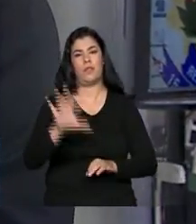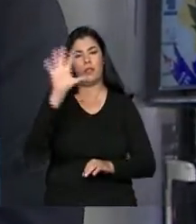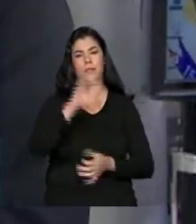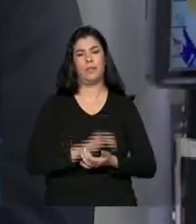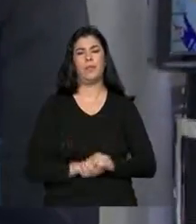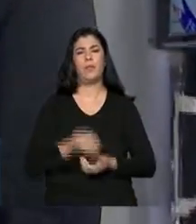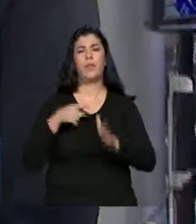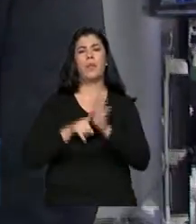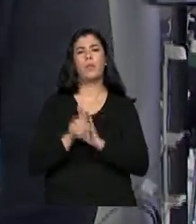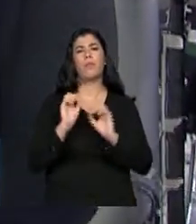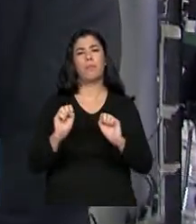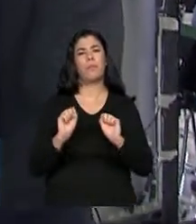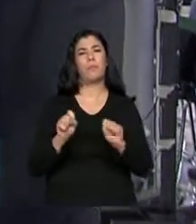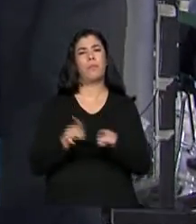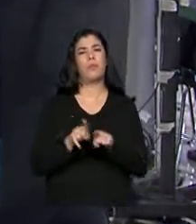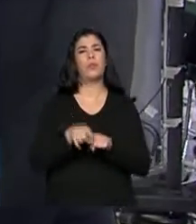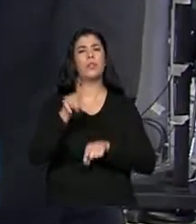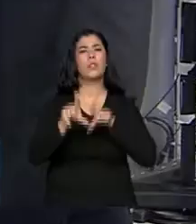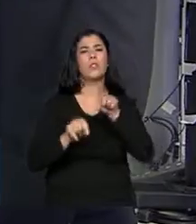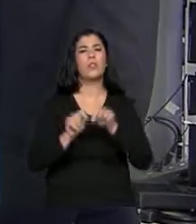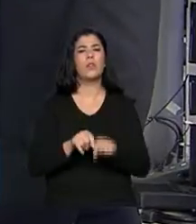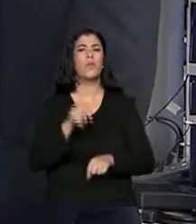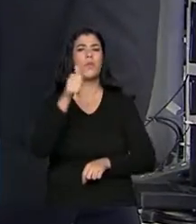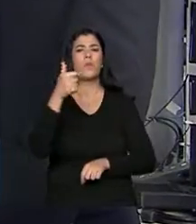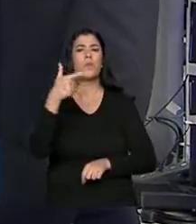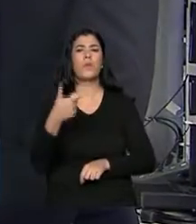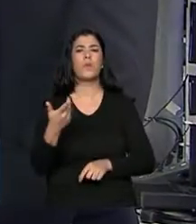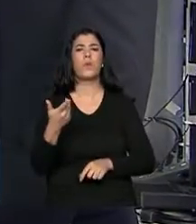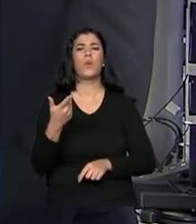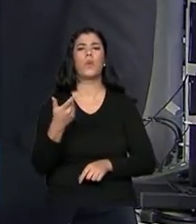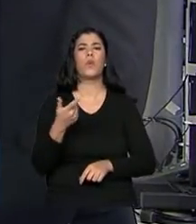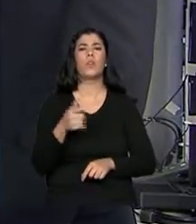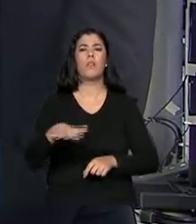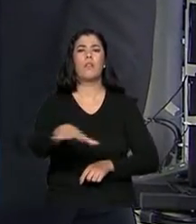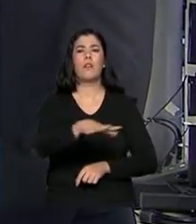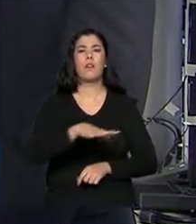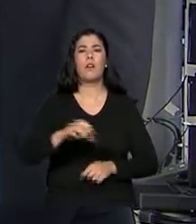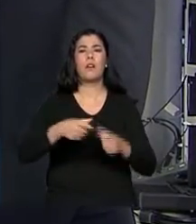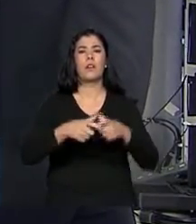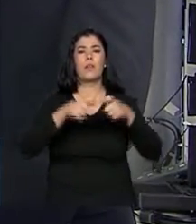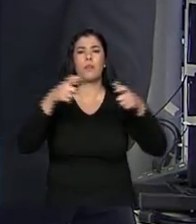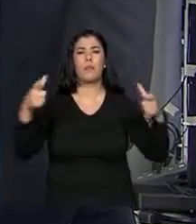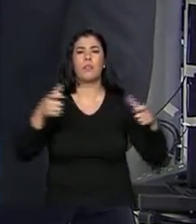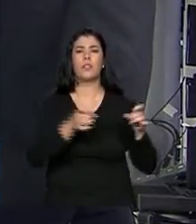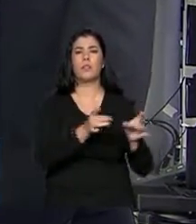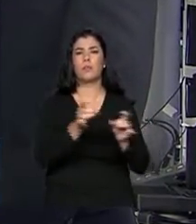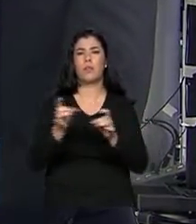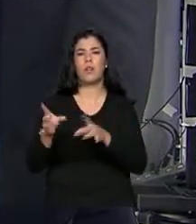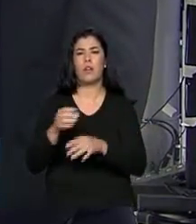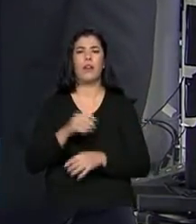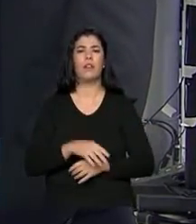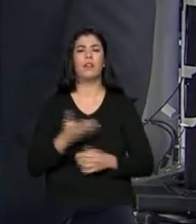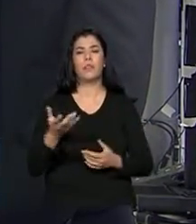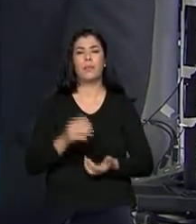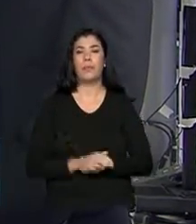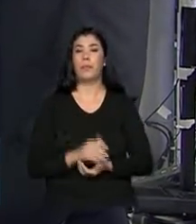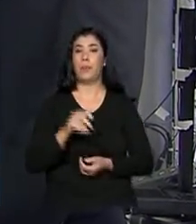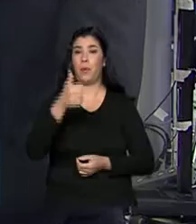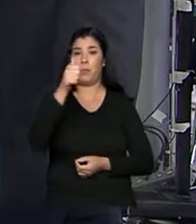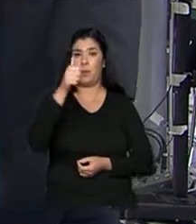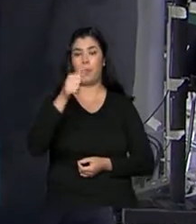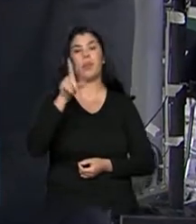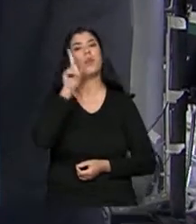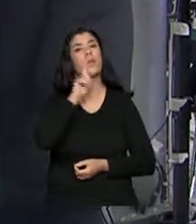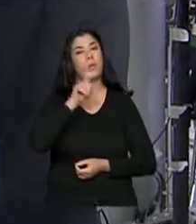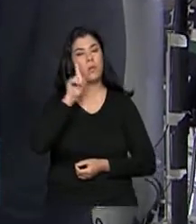senhor poderia citar pelo menos dois desses mercados estratégicos aí dentro desses 33? Naturalmente. O primeiro deles, Estados